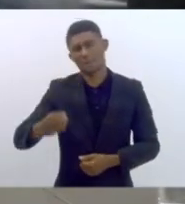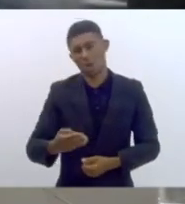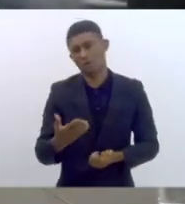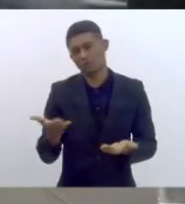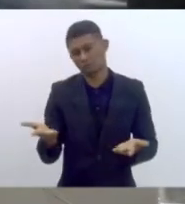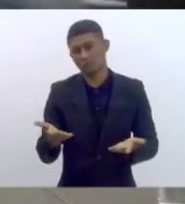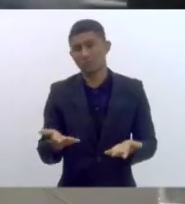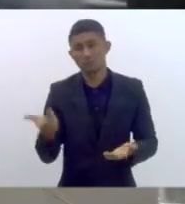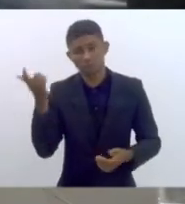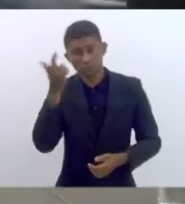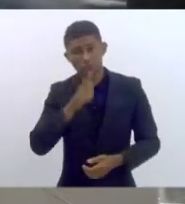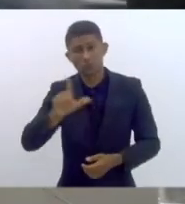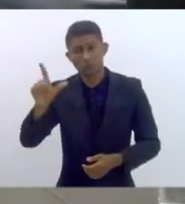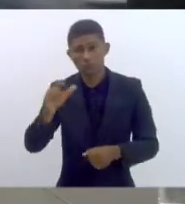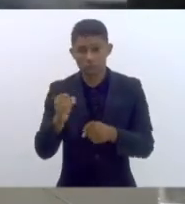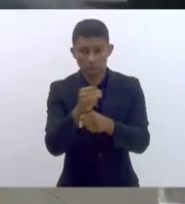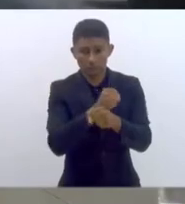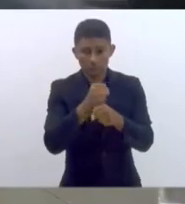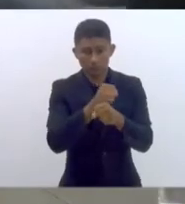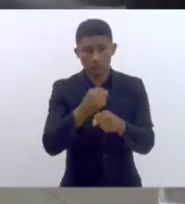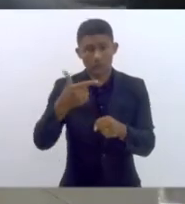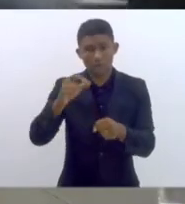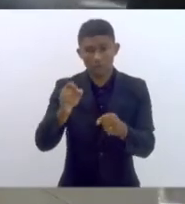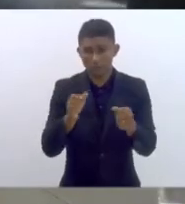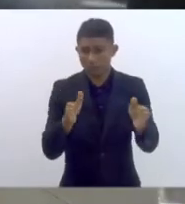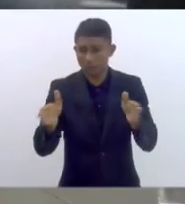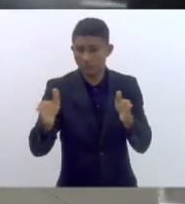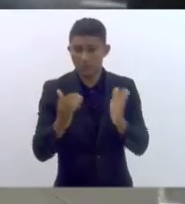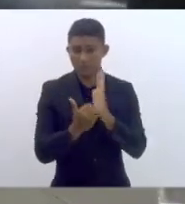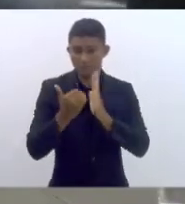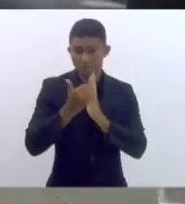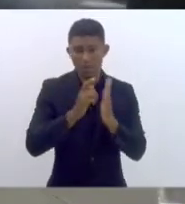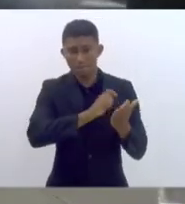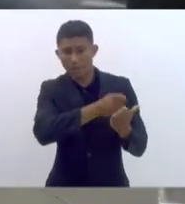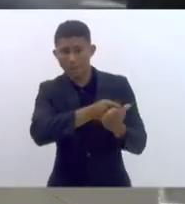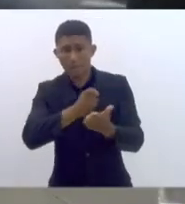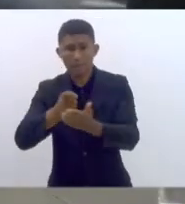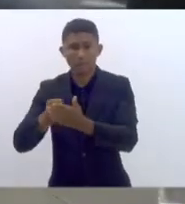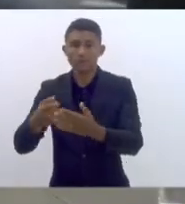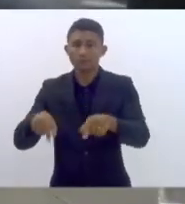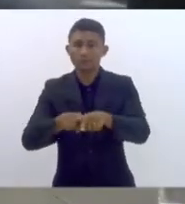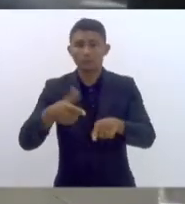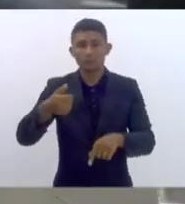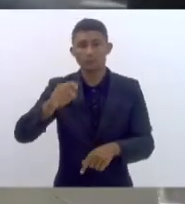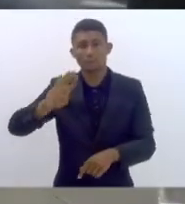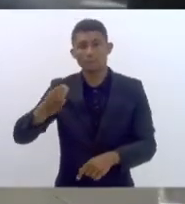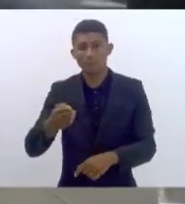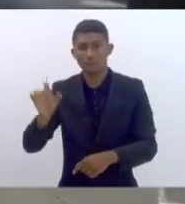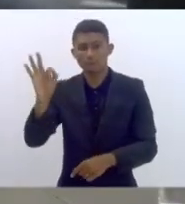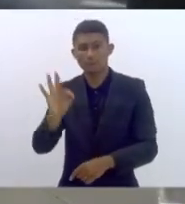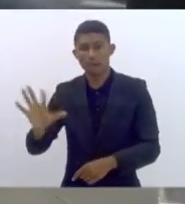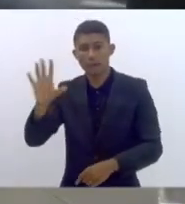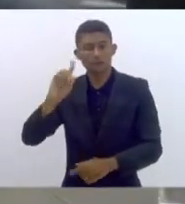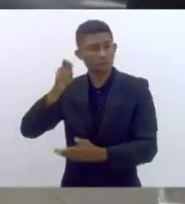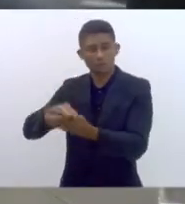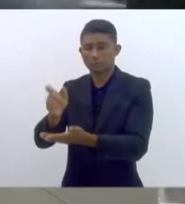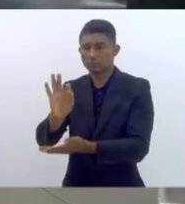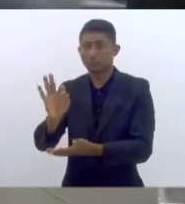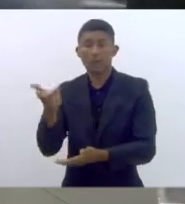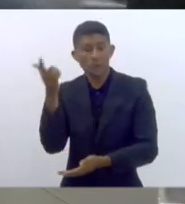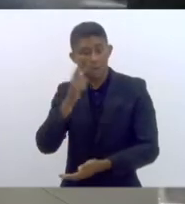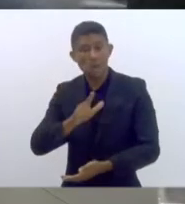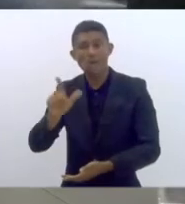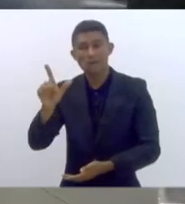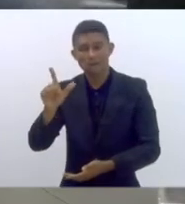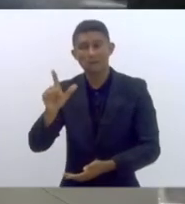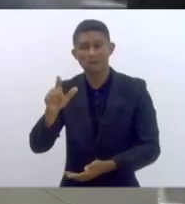a gente ganha esses 20 anos a mais para pagar, não tem que pagar 12 bilhões para a União, e aí a gente ganha 3 bilhões a mais na dívida para poder pagar